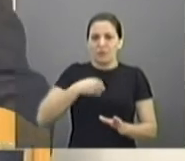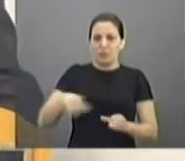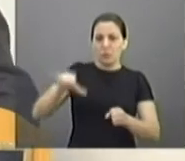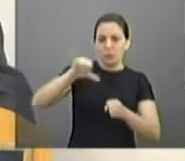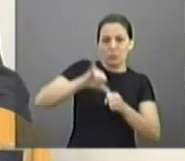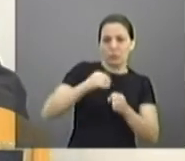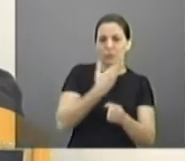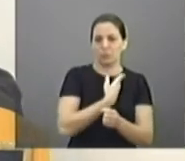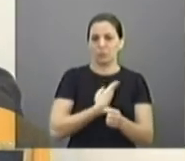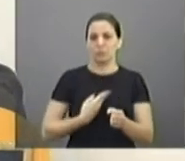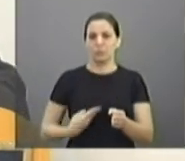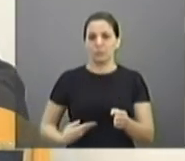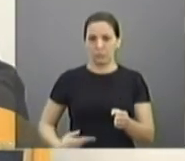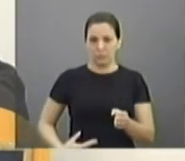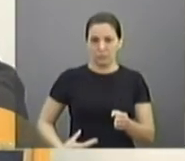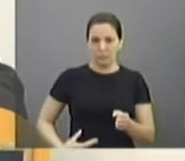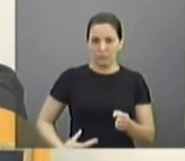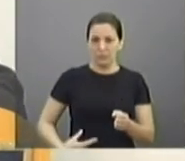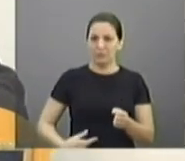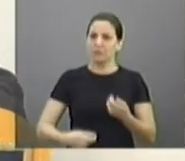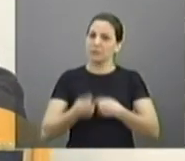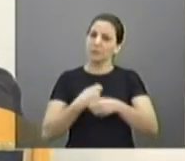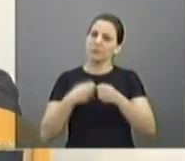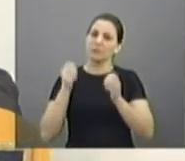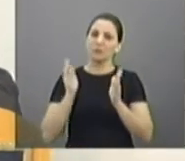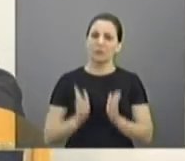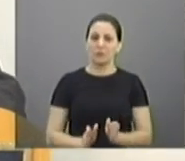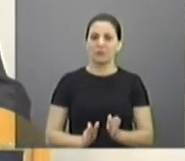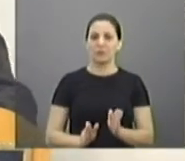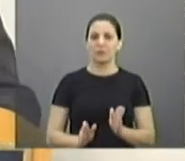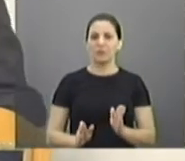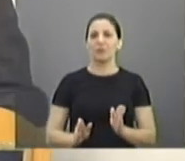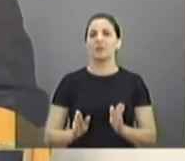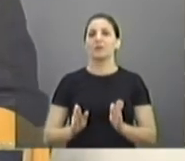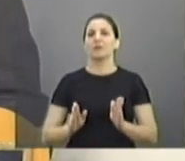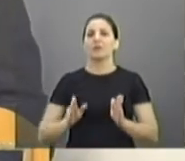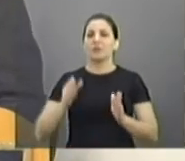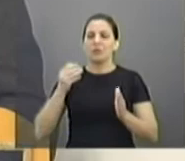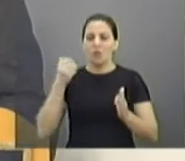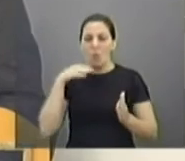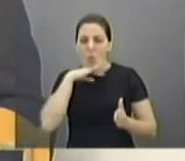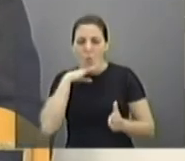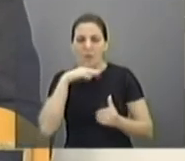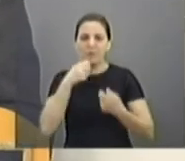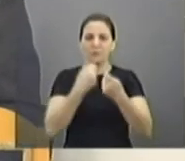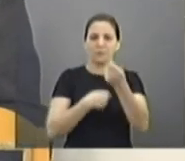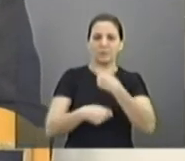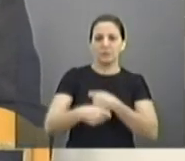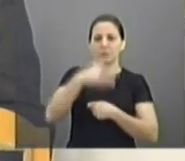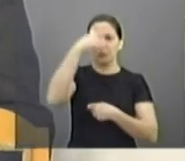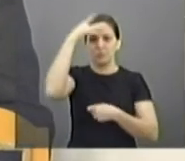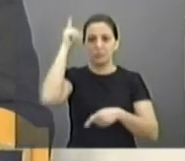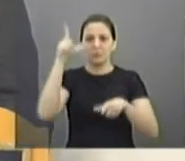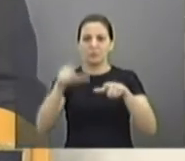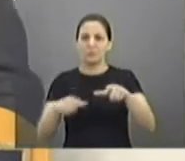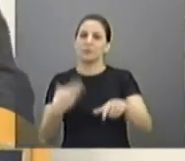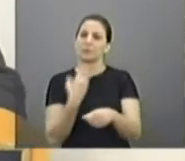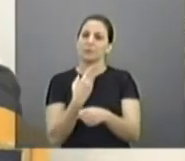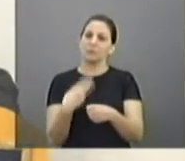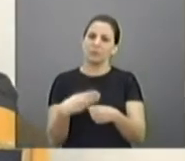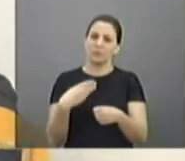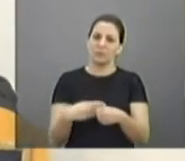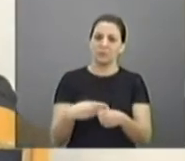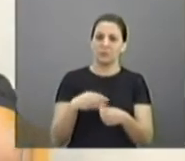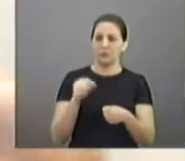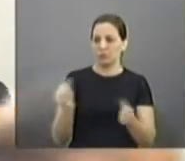governo da atual administração é que estoura a relação da administração com o funcionalismo público municipal. E se